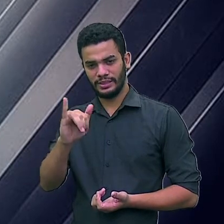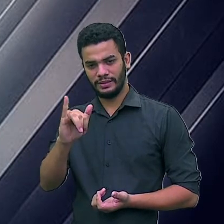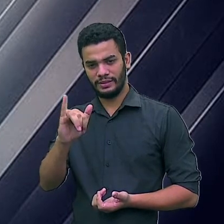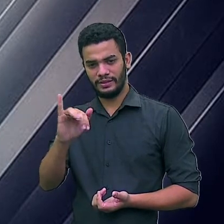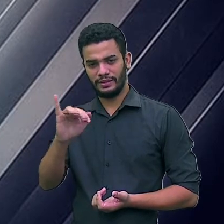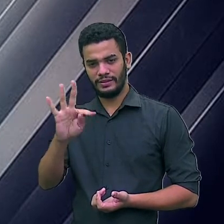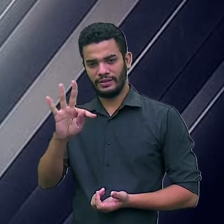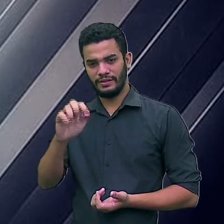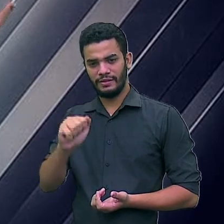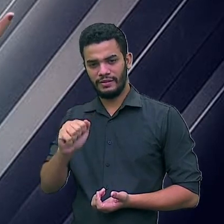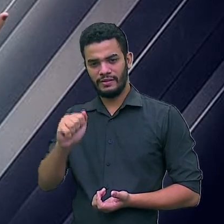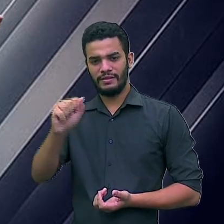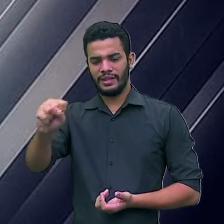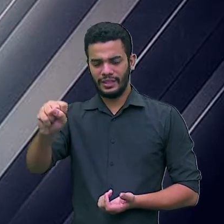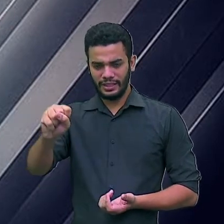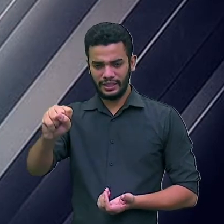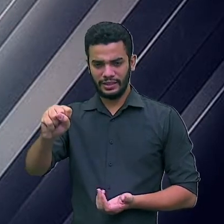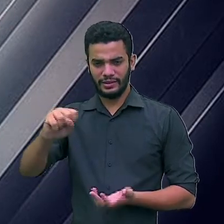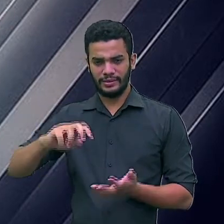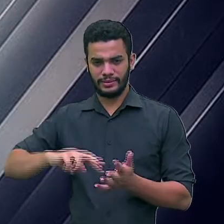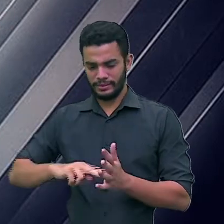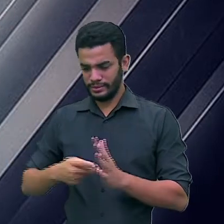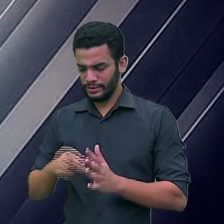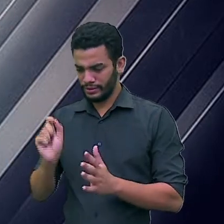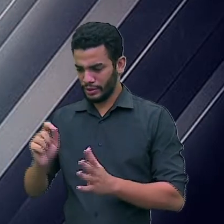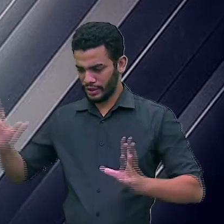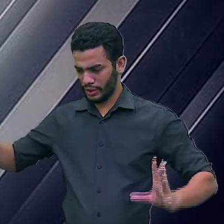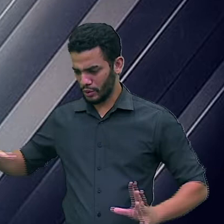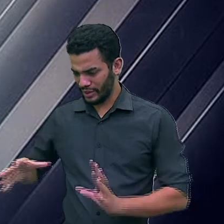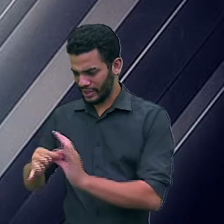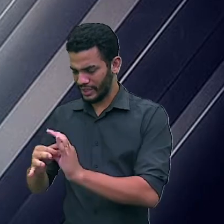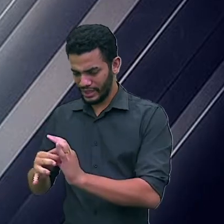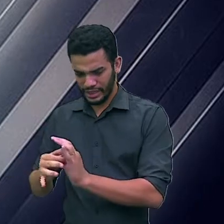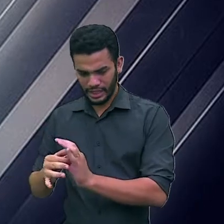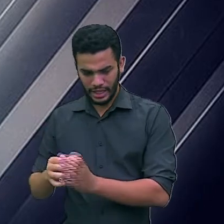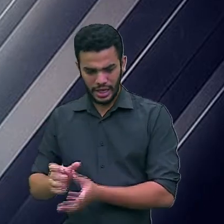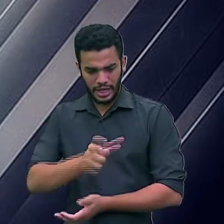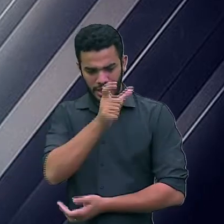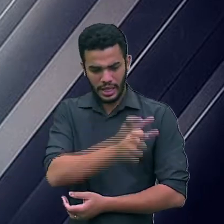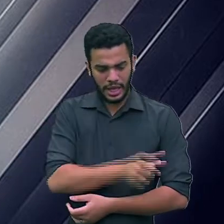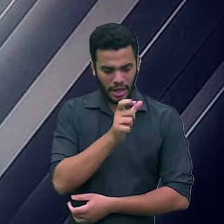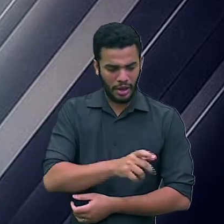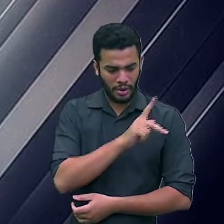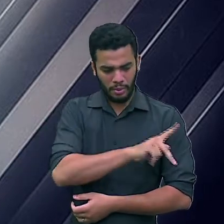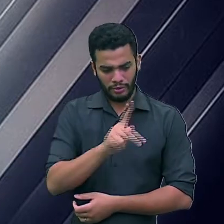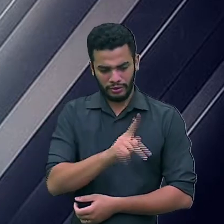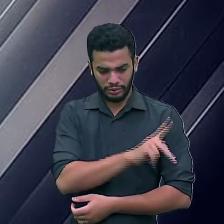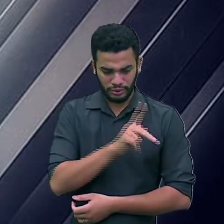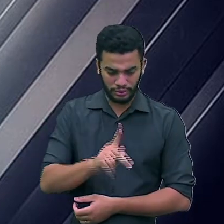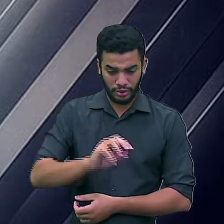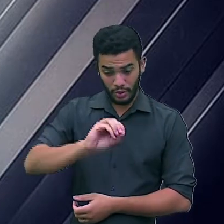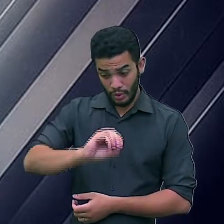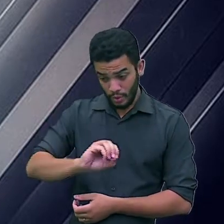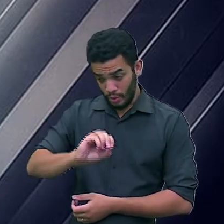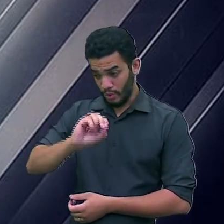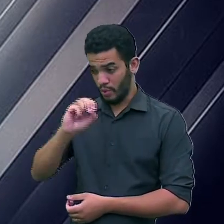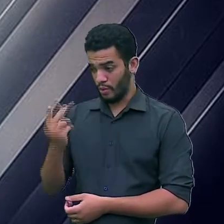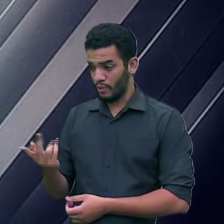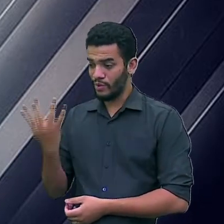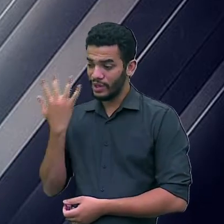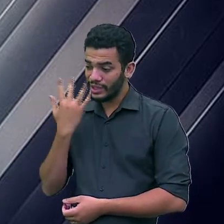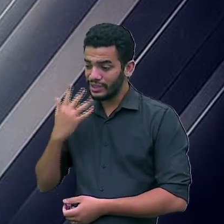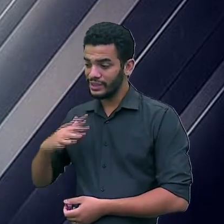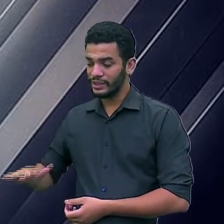aí ao sujeito, que é professora? É, estudante? Não. Eu fiz a seta para você perceber, não é